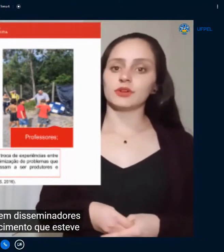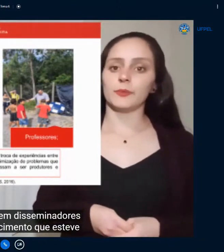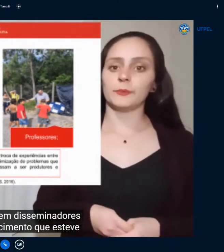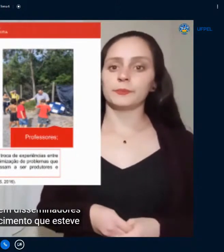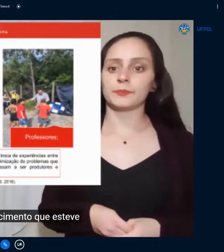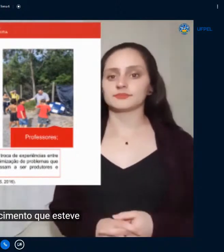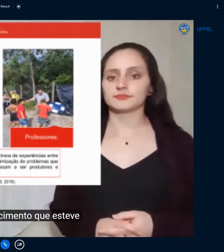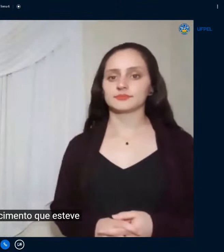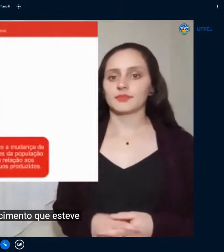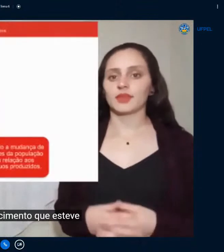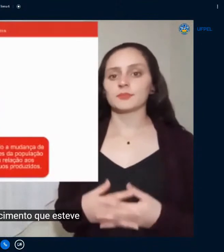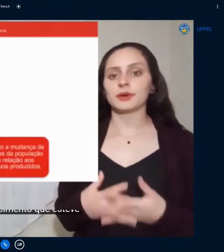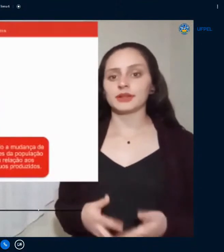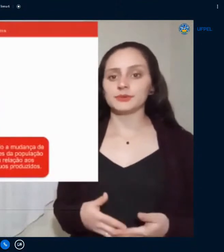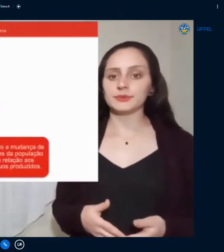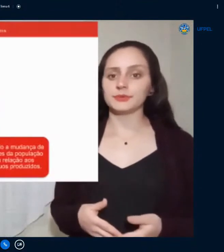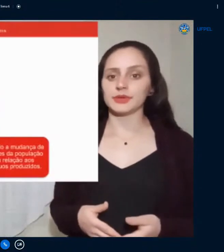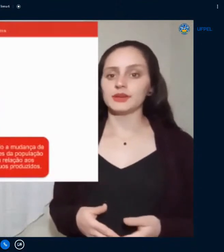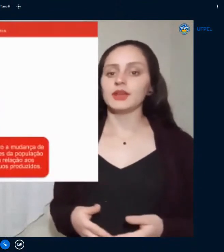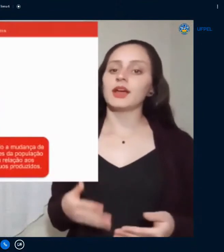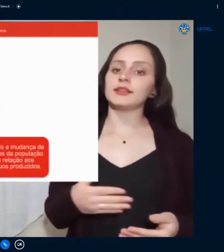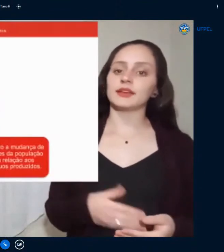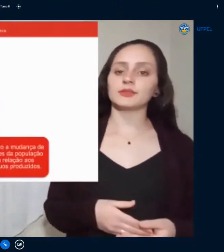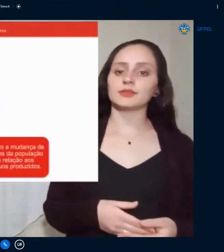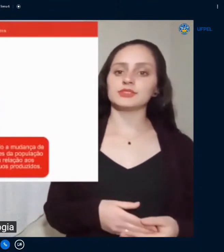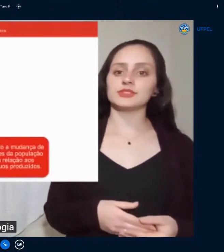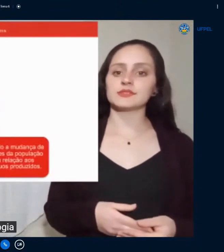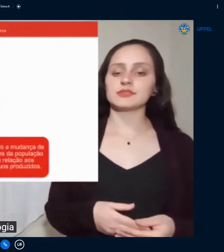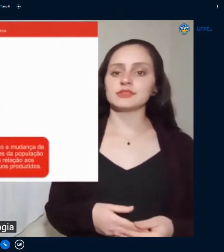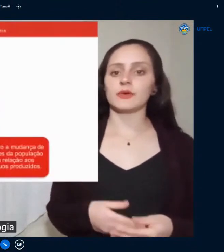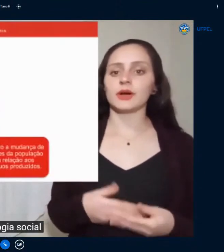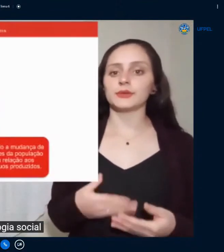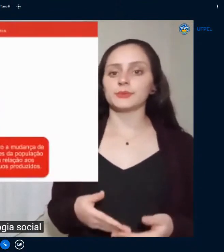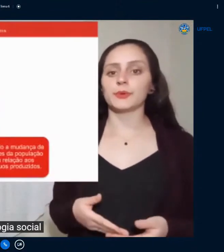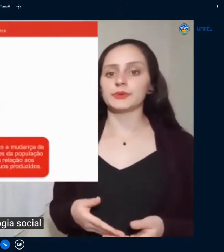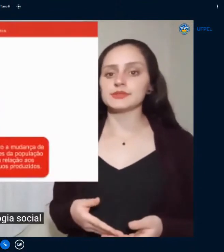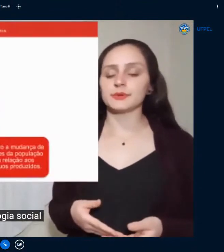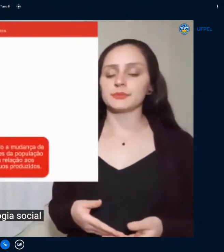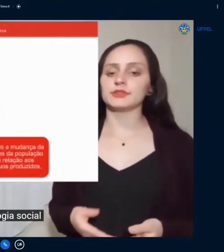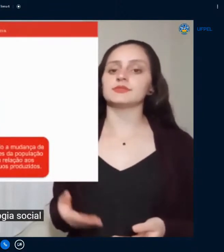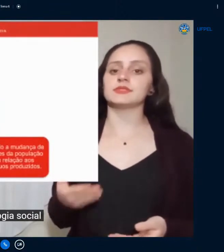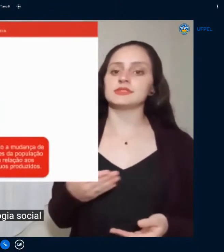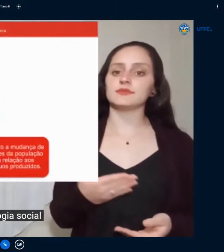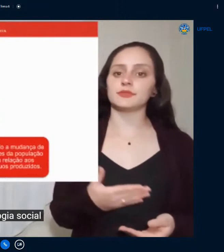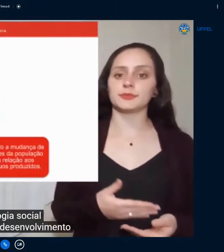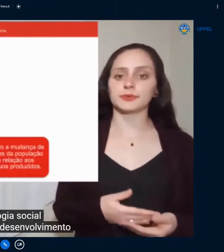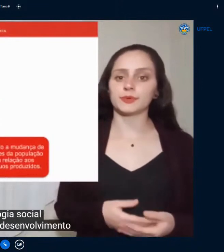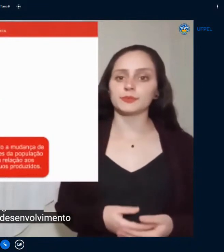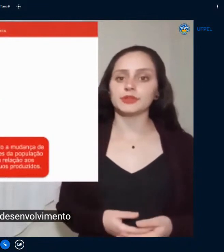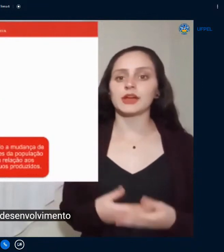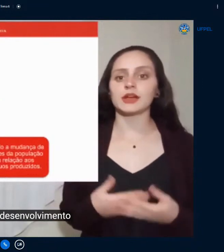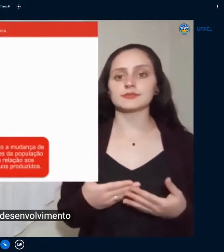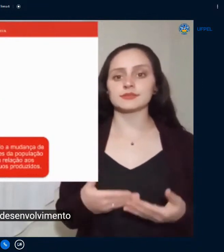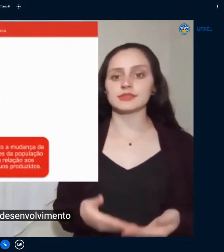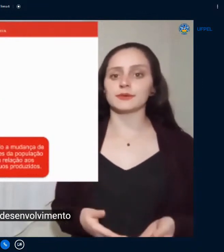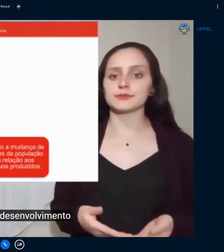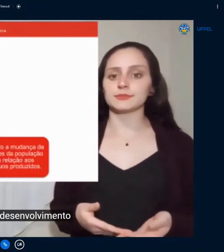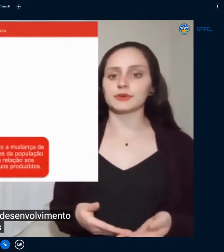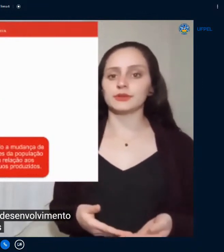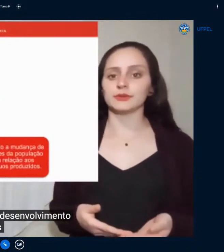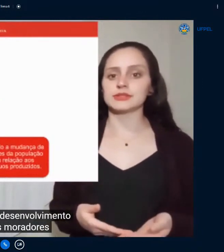esteve no local. Para concluir, a tecnologia social atuou principalmente no desenvolvimento comunitário